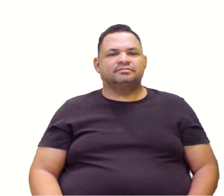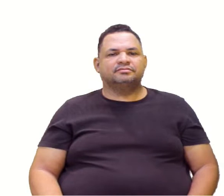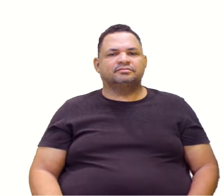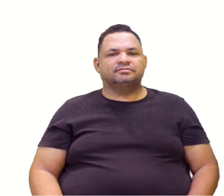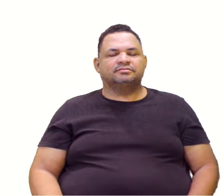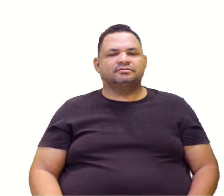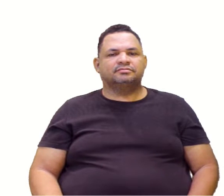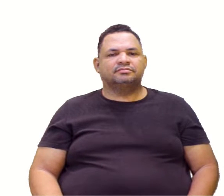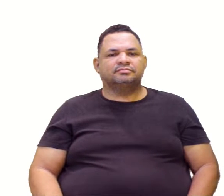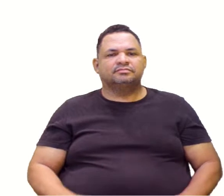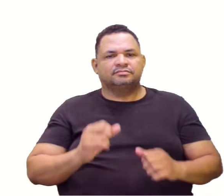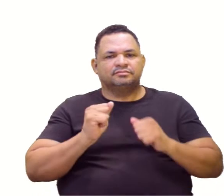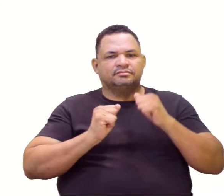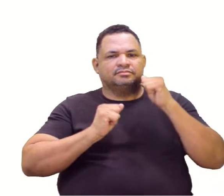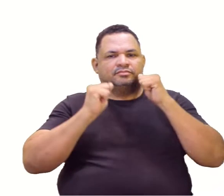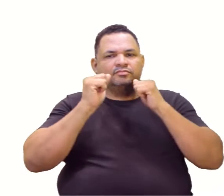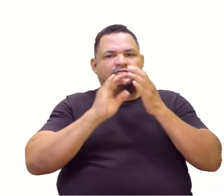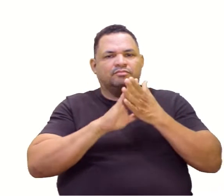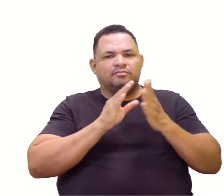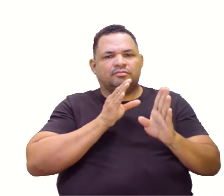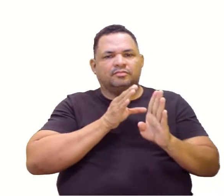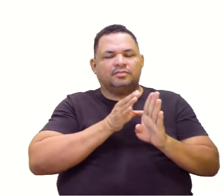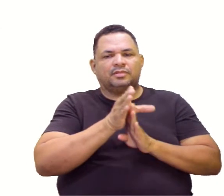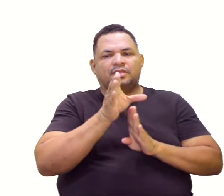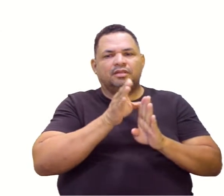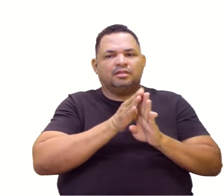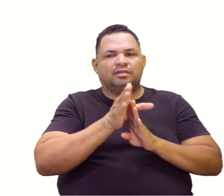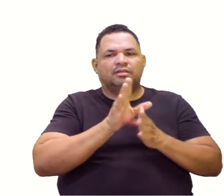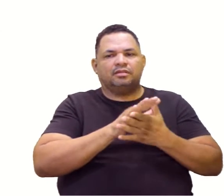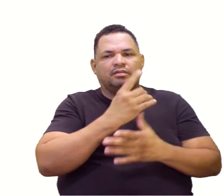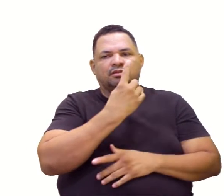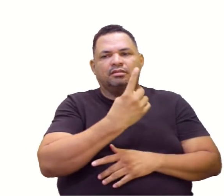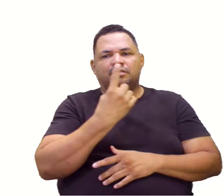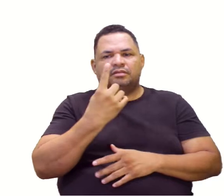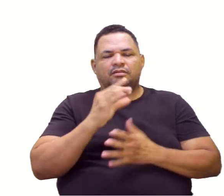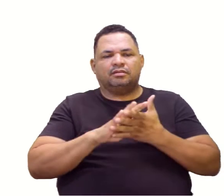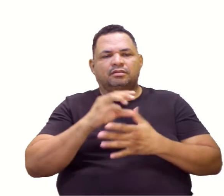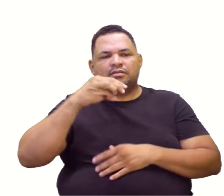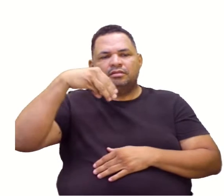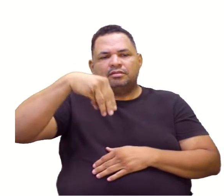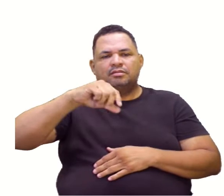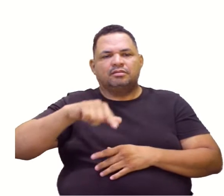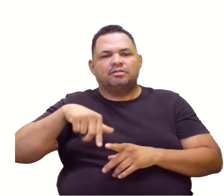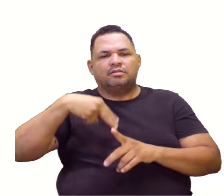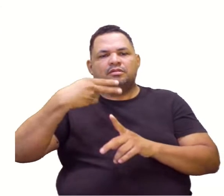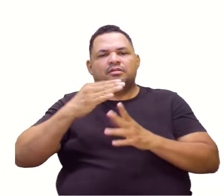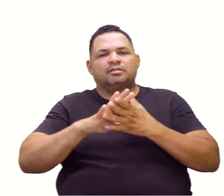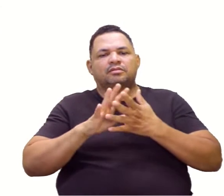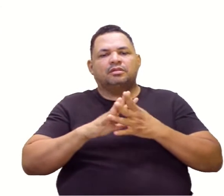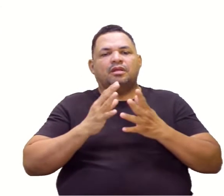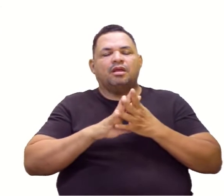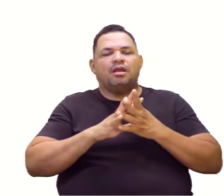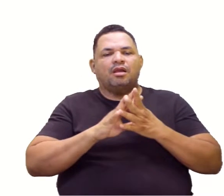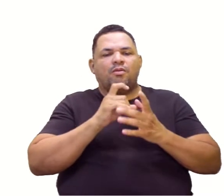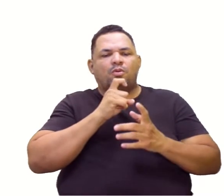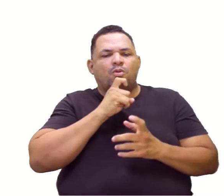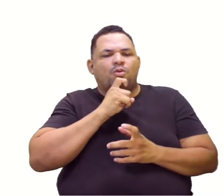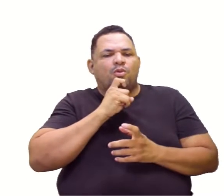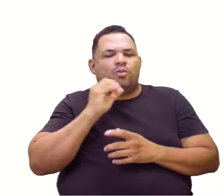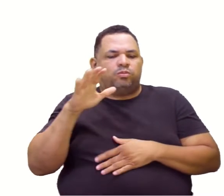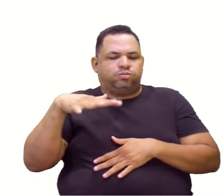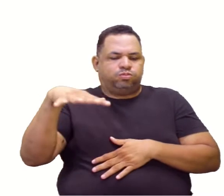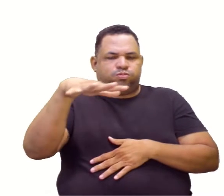Enem 2017. Um fabricante recomenda que, para cada metro quadrado de ambiente a ser climatizado,